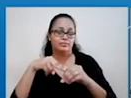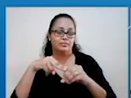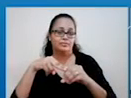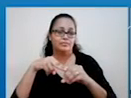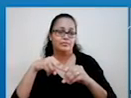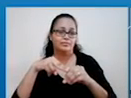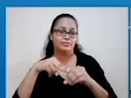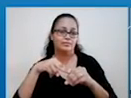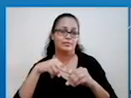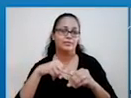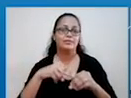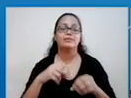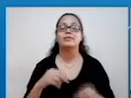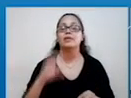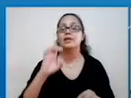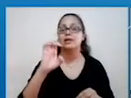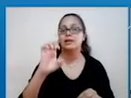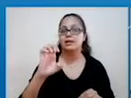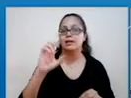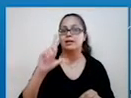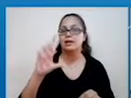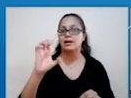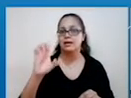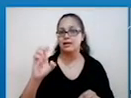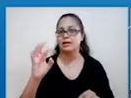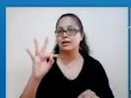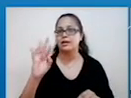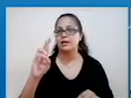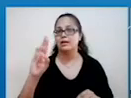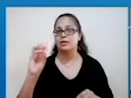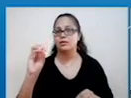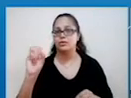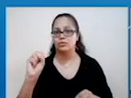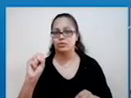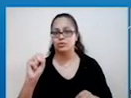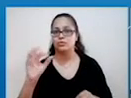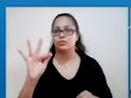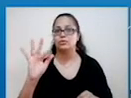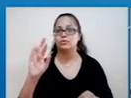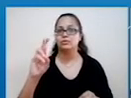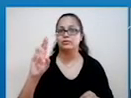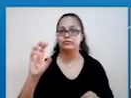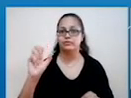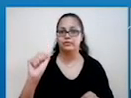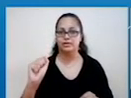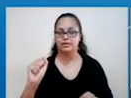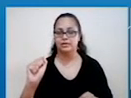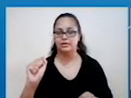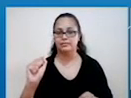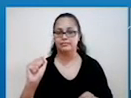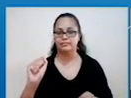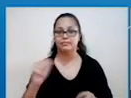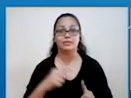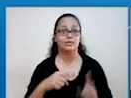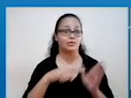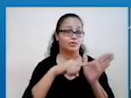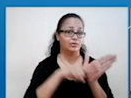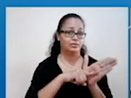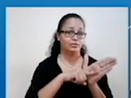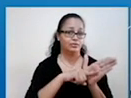na eletrosfera, girando ao redor do núcleo, nós temos os elétrons com carga elétrica negativa.